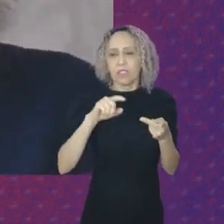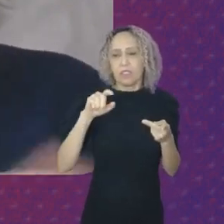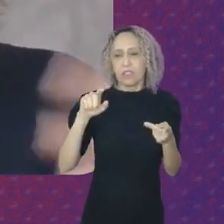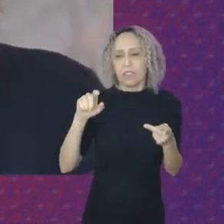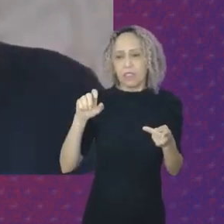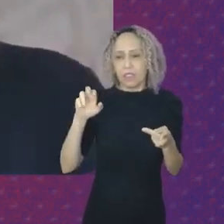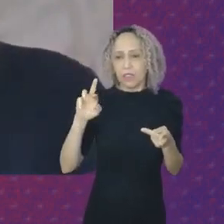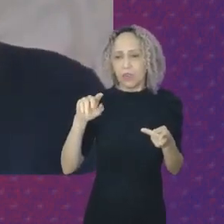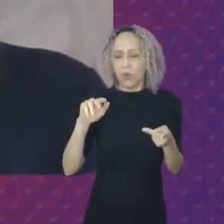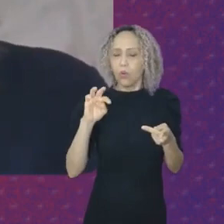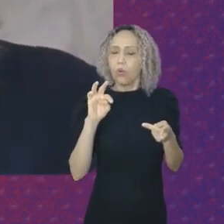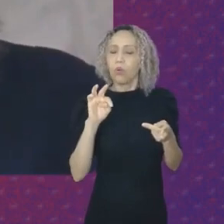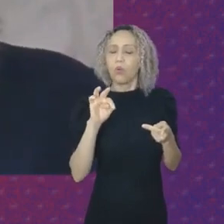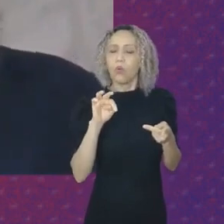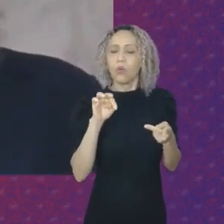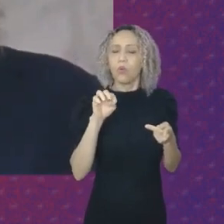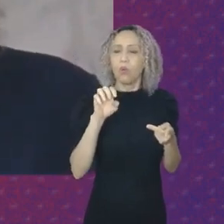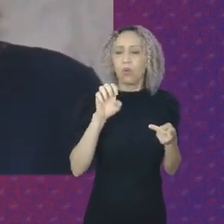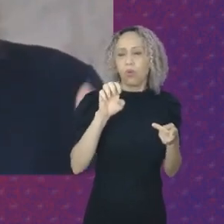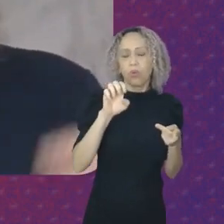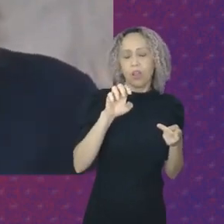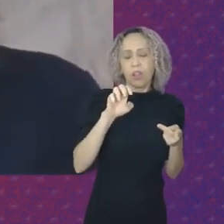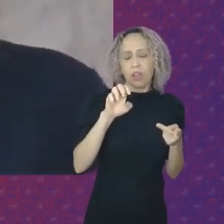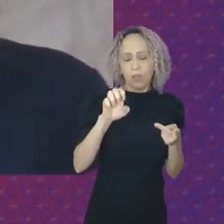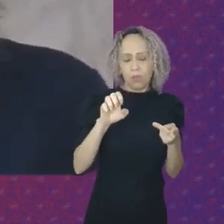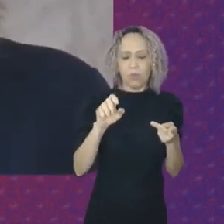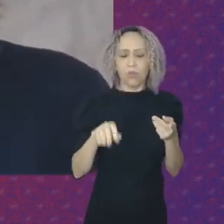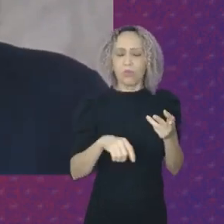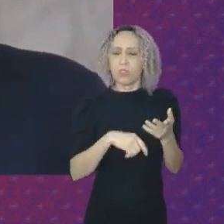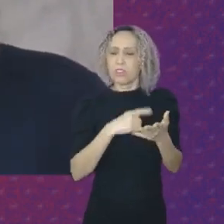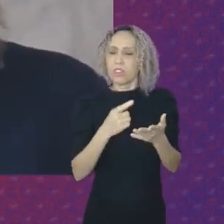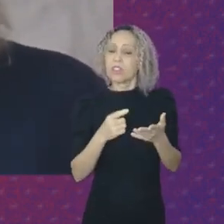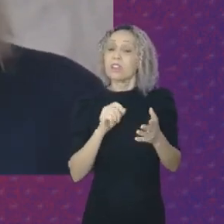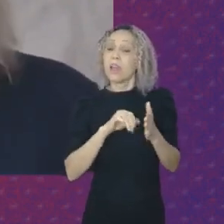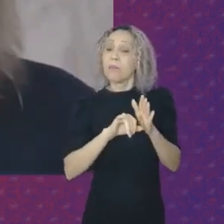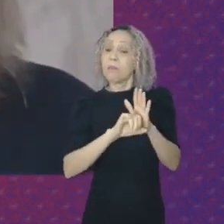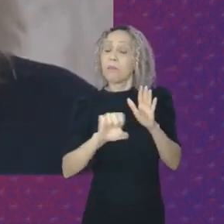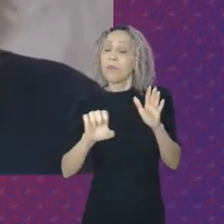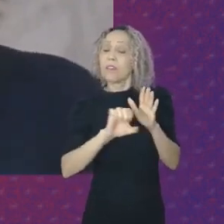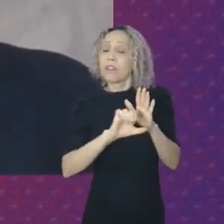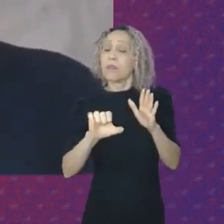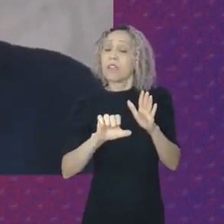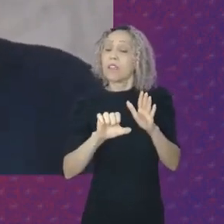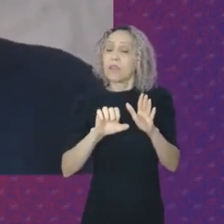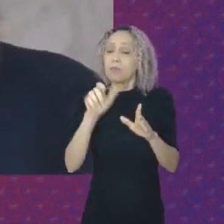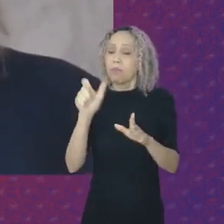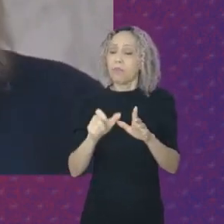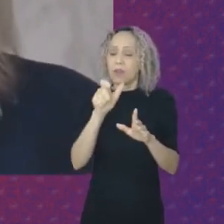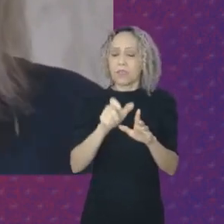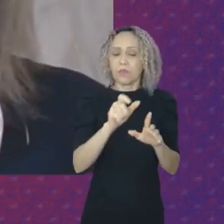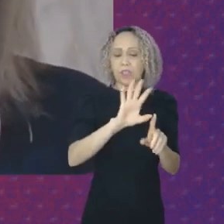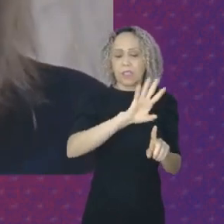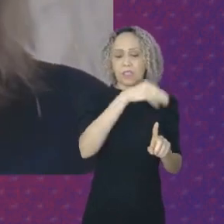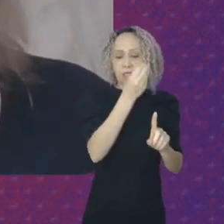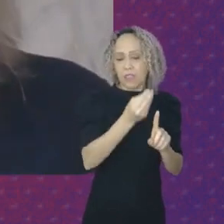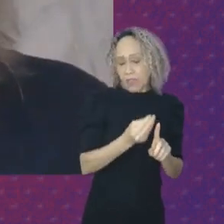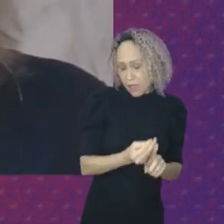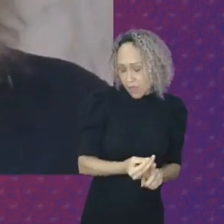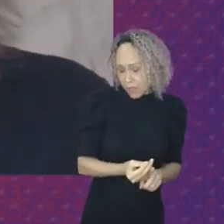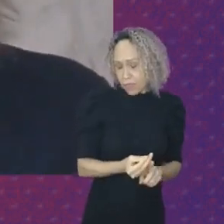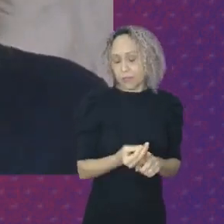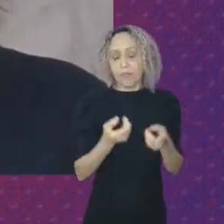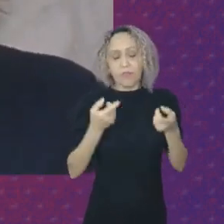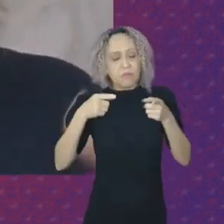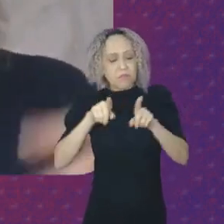artes, específicos para as mulheres. Então, foram parcerias com cultura, com educação, com saúde, com o Ministério